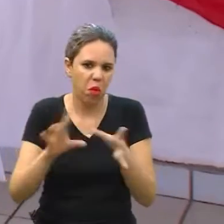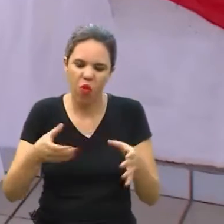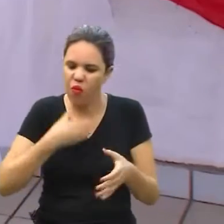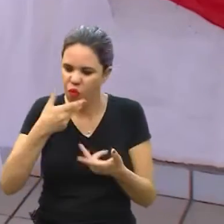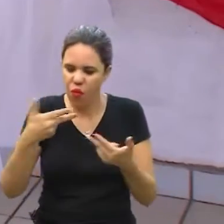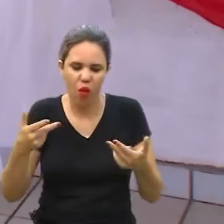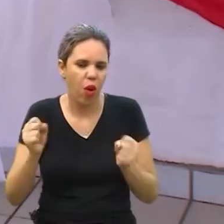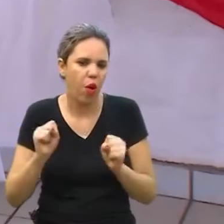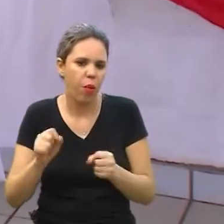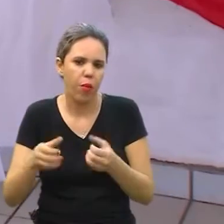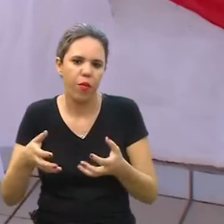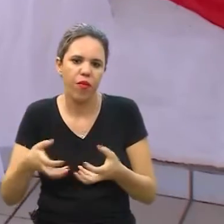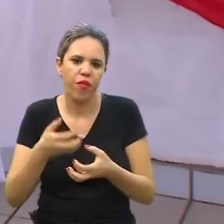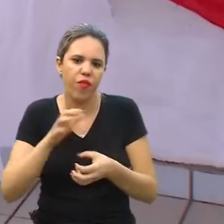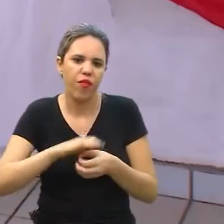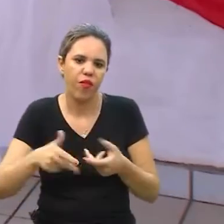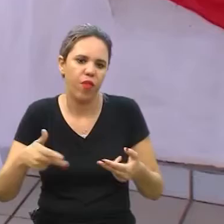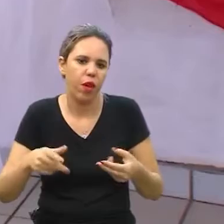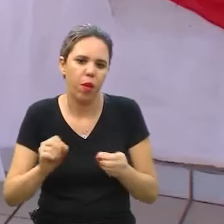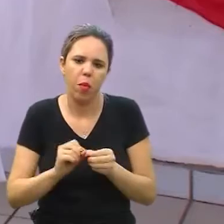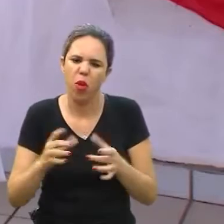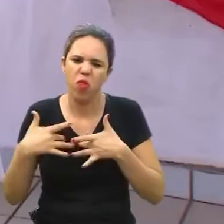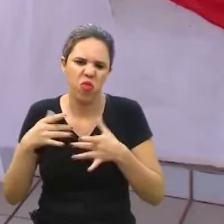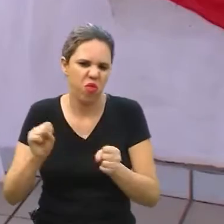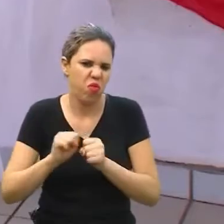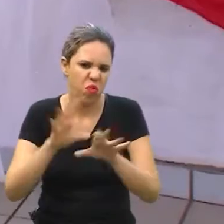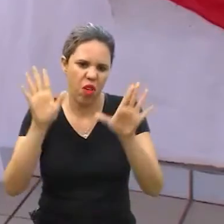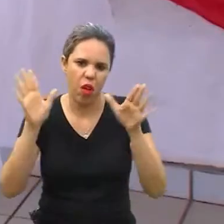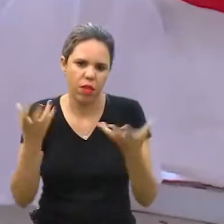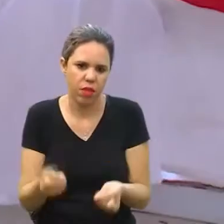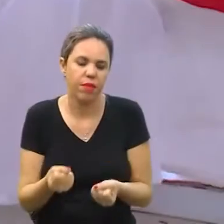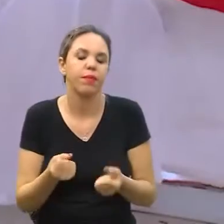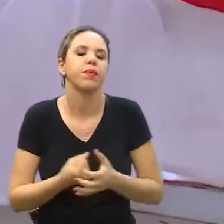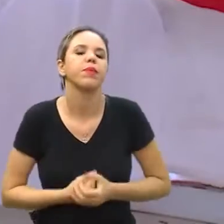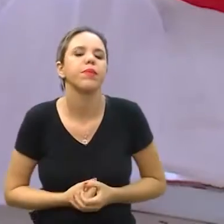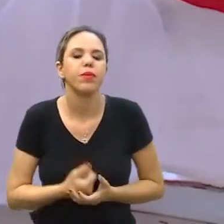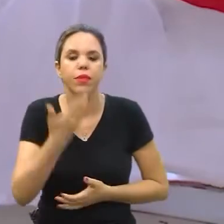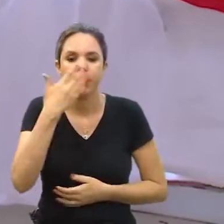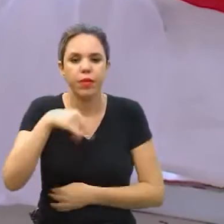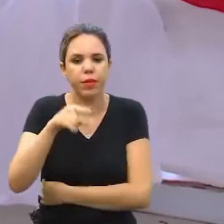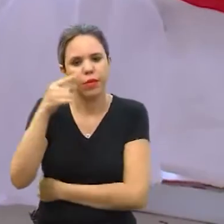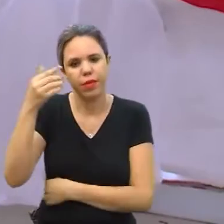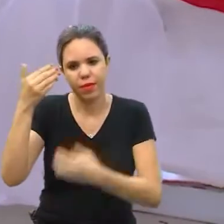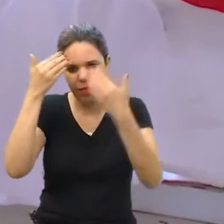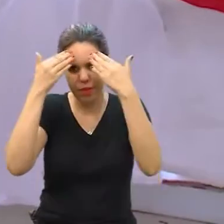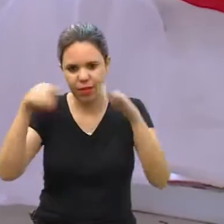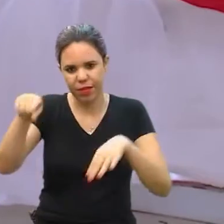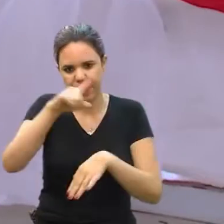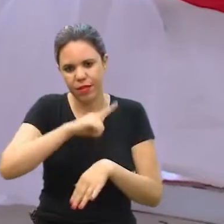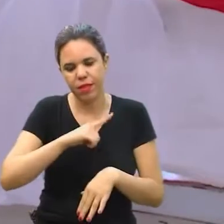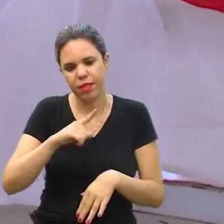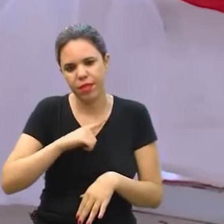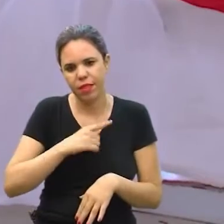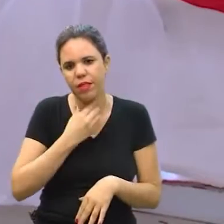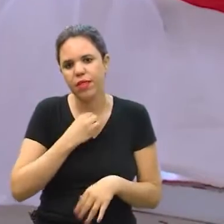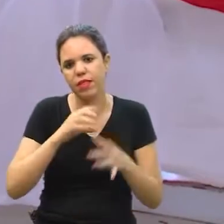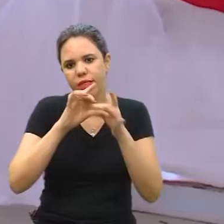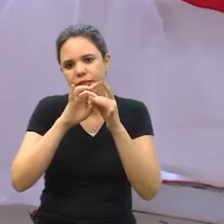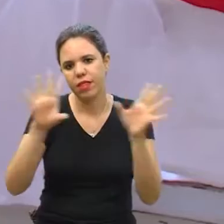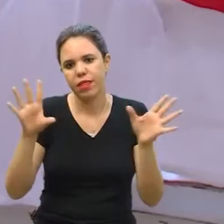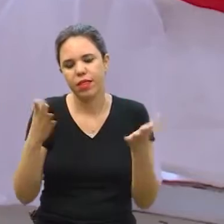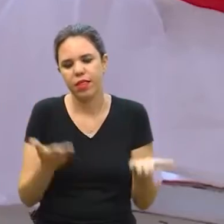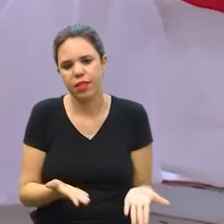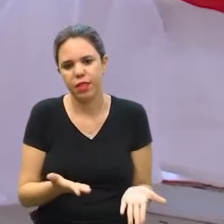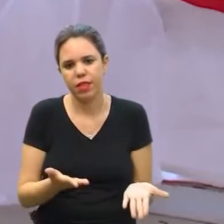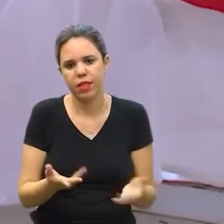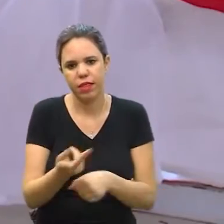legumes, frutas, para fazer uma salada de fruta, o que a pessoa puder doar, eu aceito. As crianças é mente aberta, eles têm a mente deles livre,